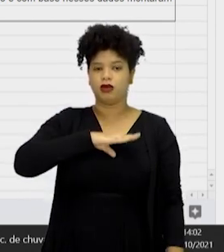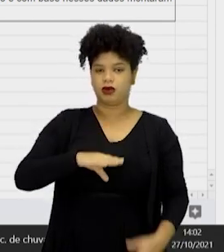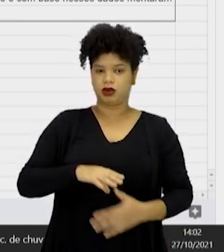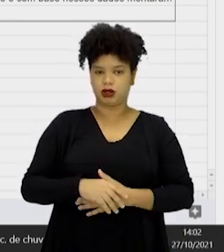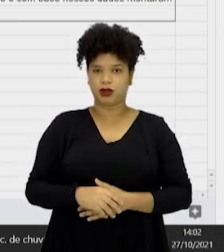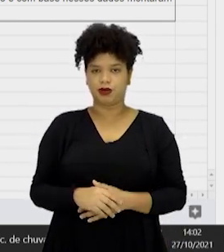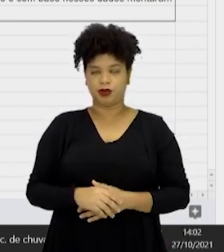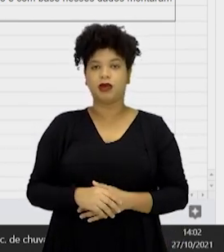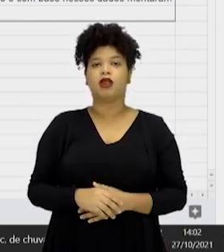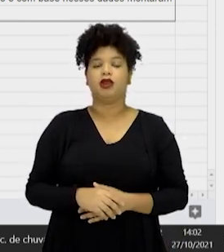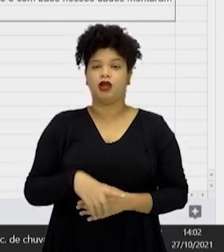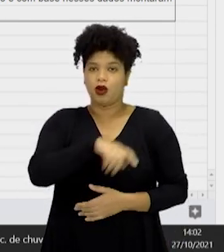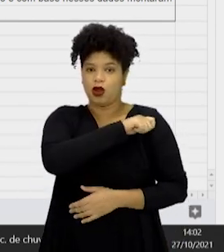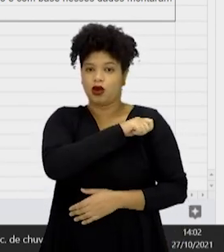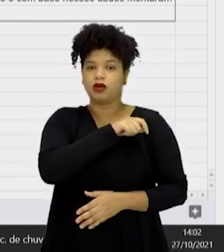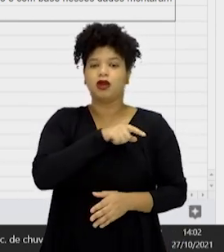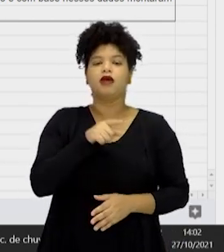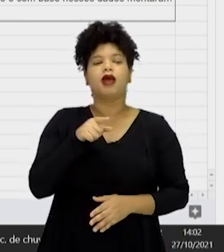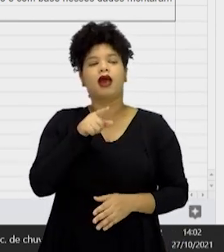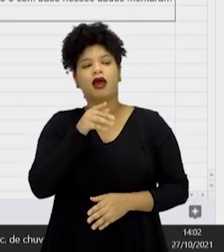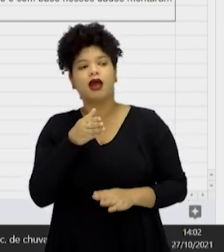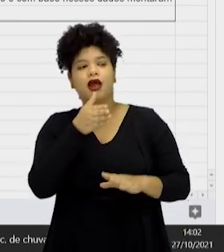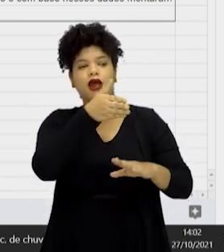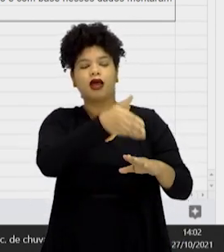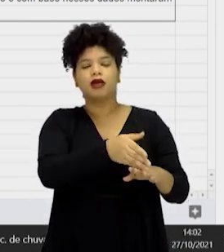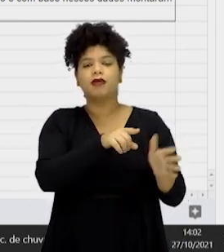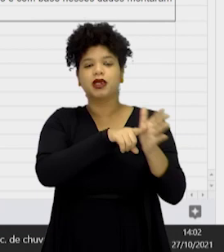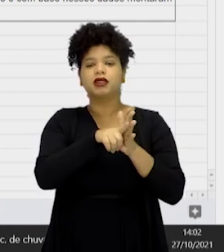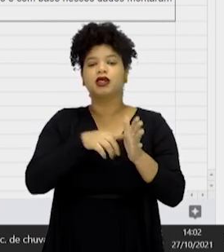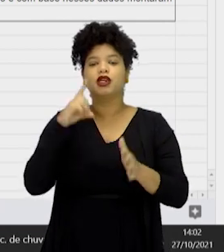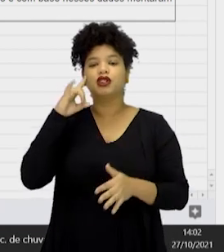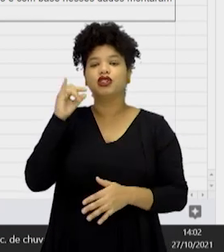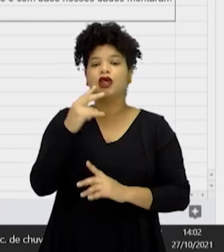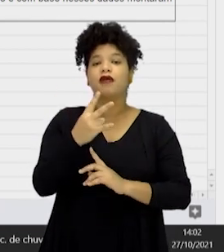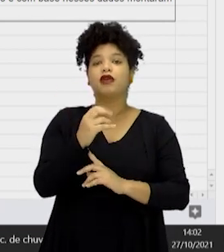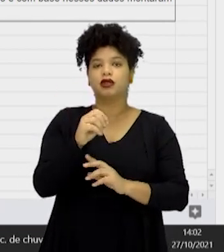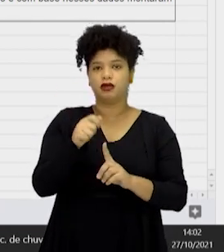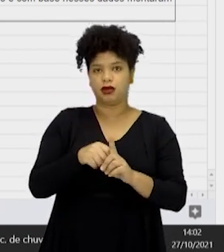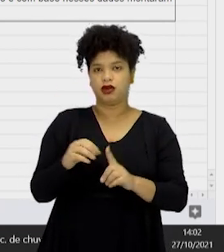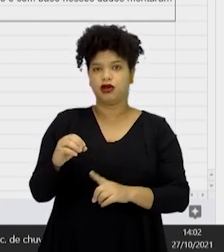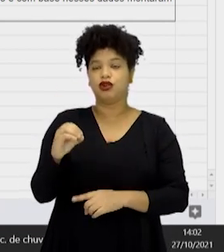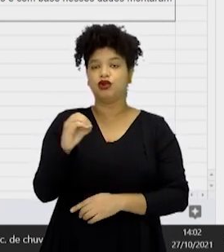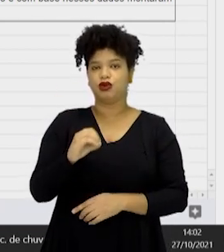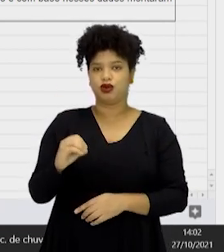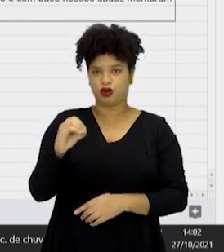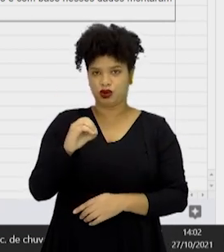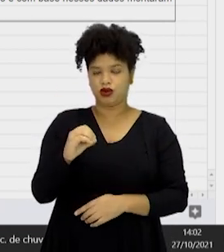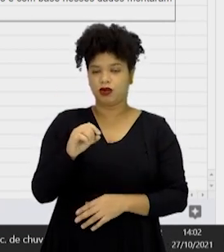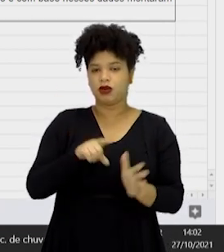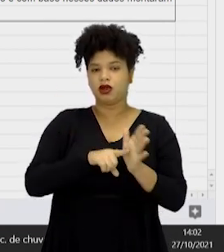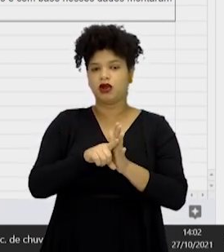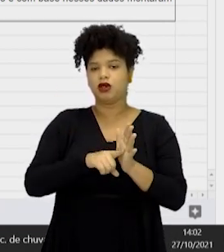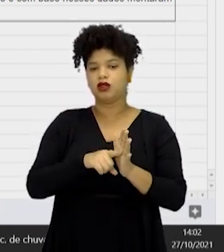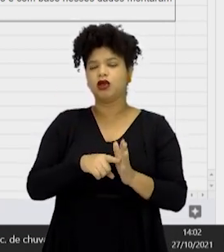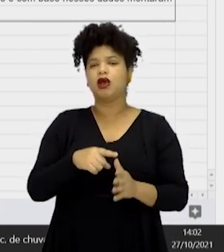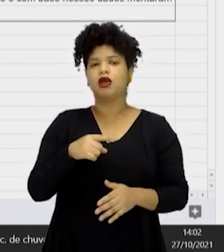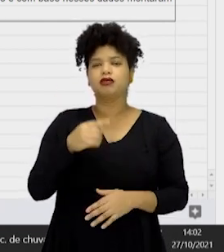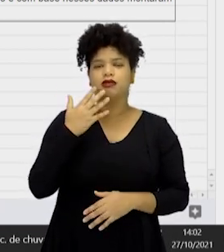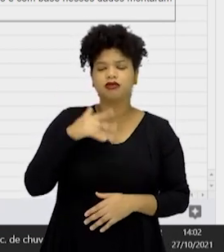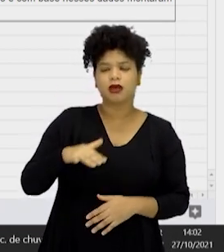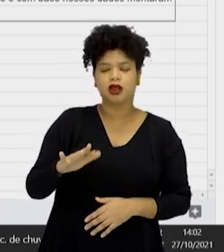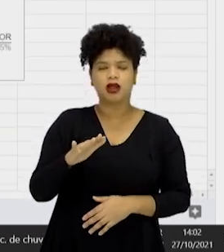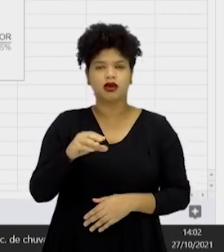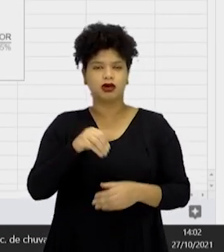e pesquisaram, tá certo? Eles pesquisaram aí no dia 20 do 10, né? Há pouco tempo aí, sobre hábitos de leitura. E aí,